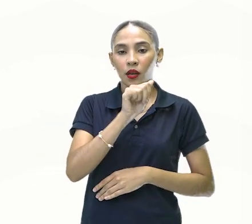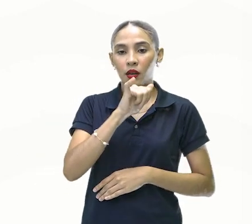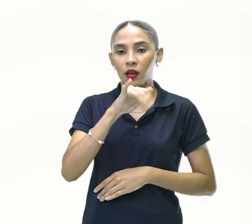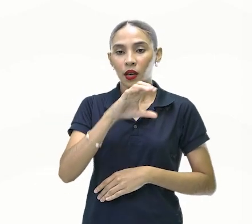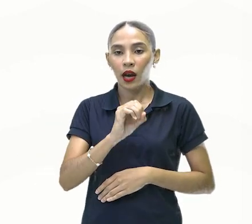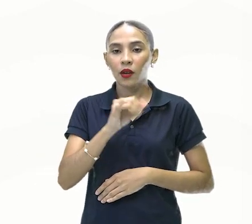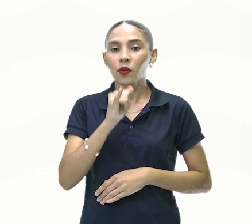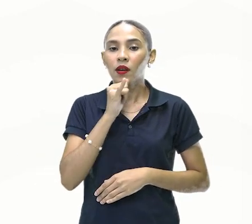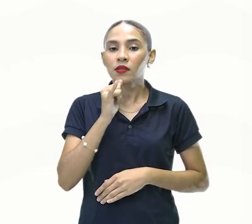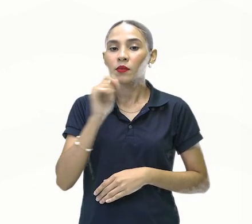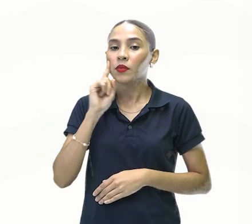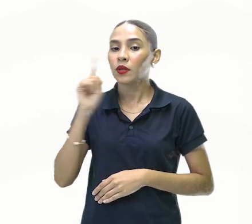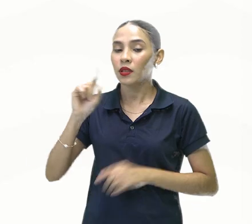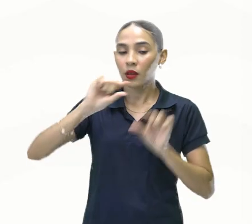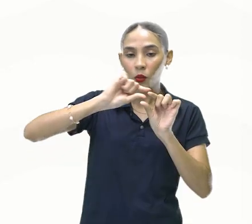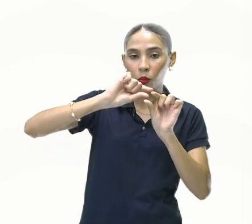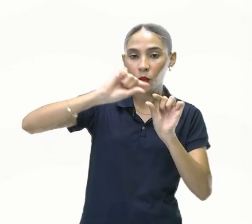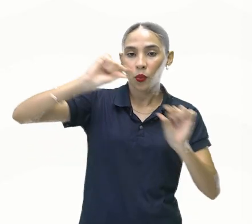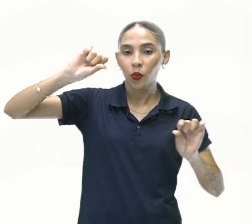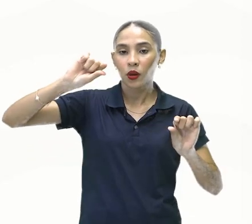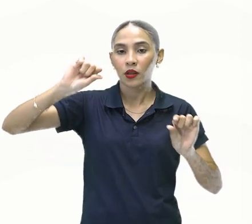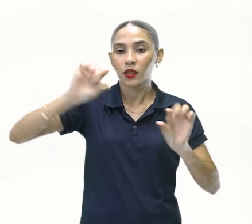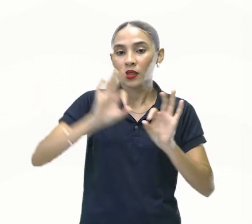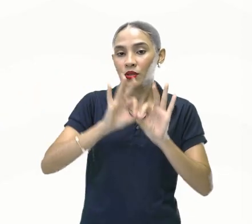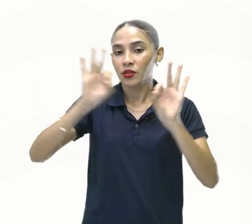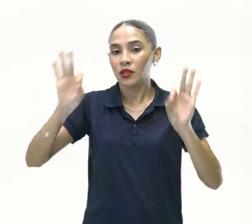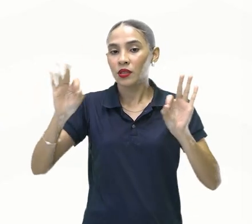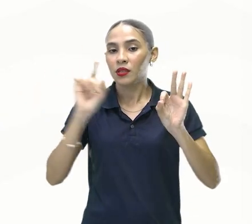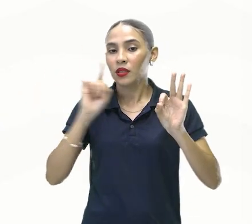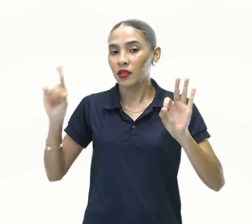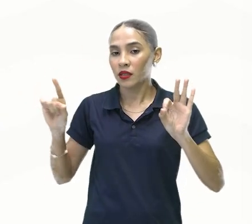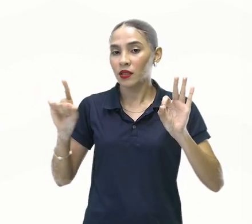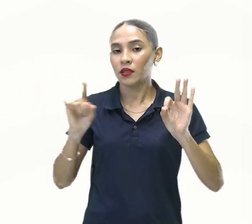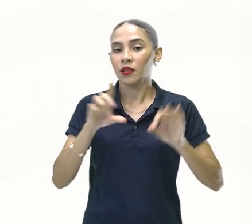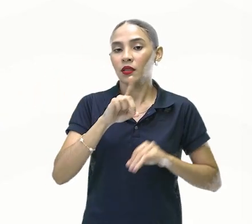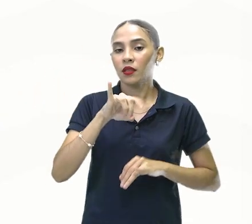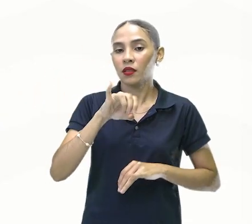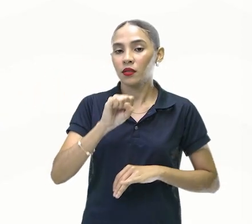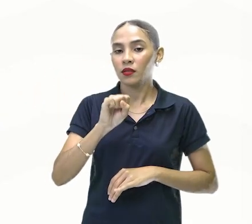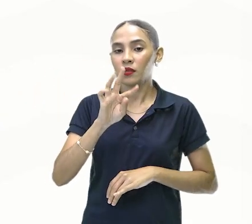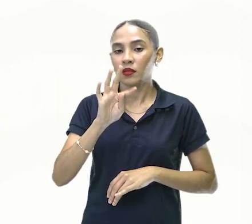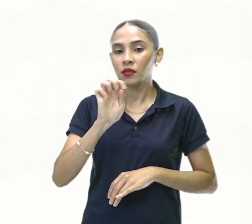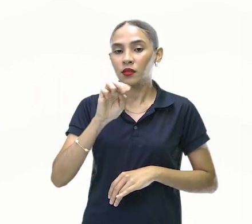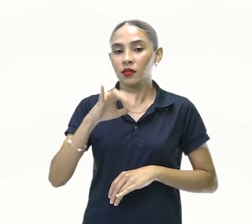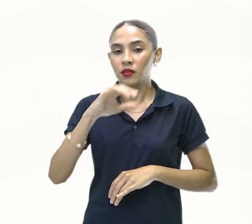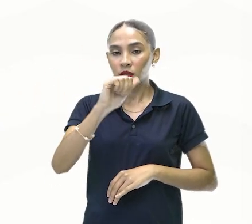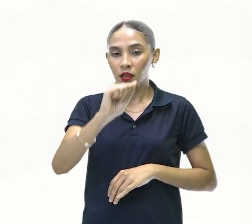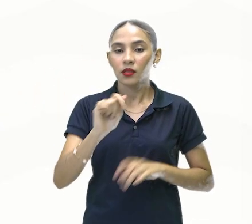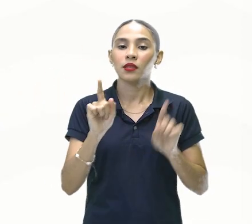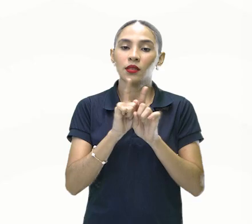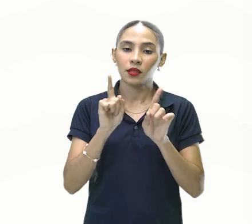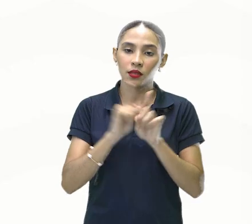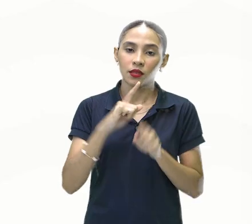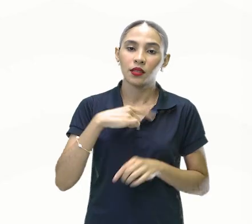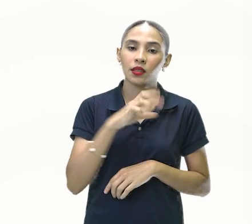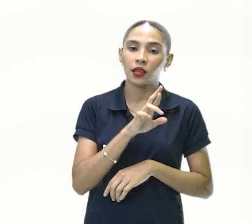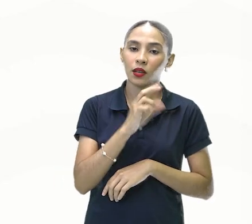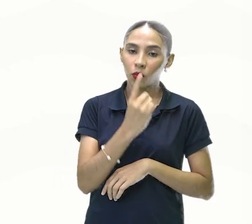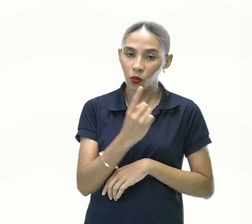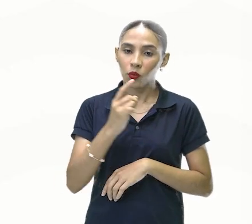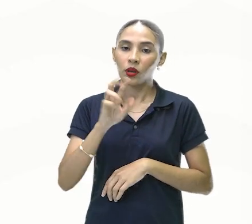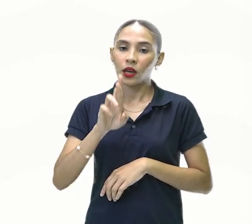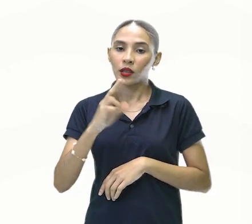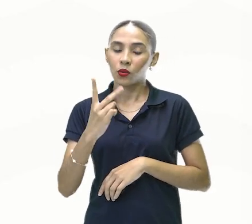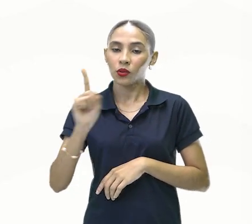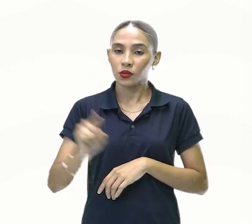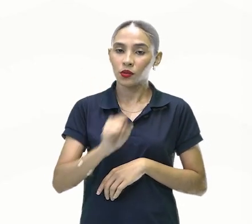faces, né? É essa distância aqui, ó, né? O raio da circunferência que gerou a lente. Tem o R1 e tem o R2